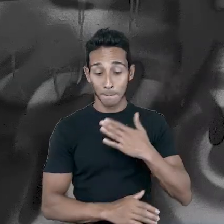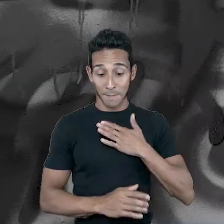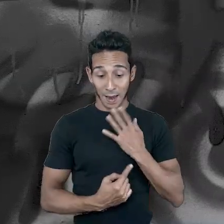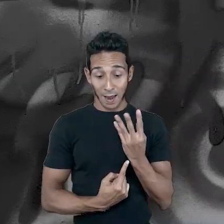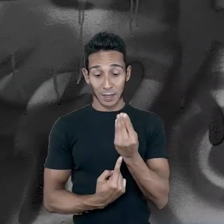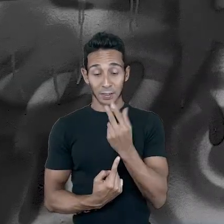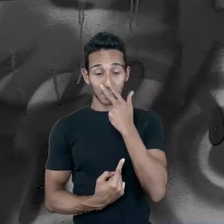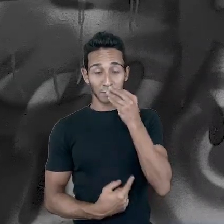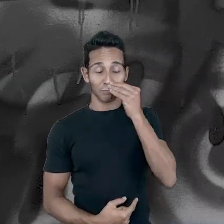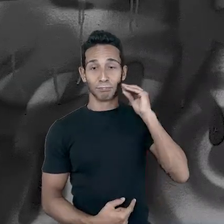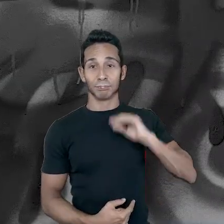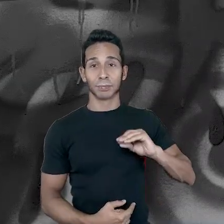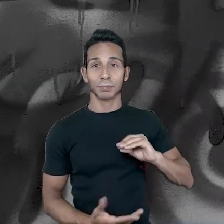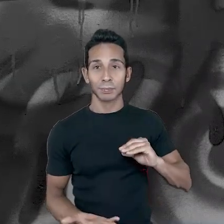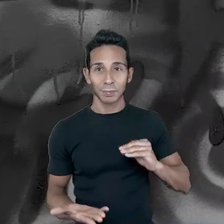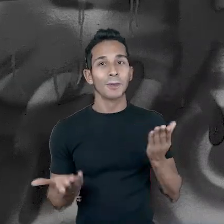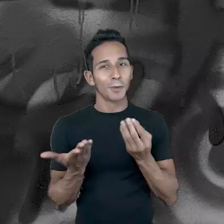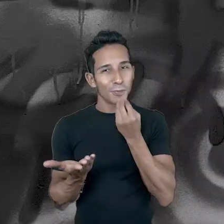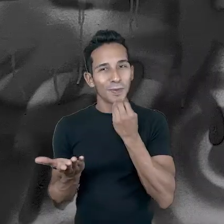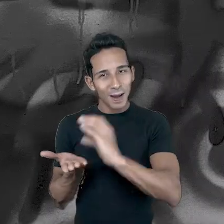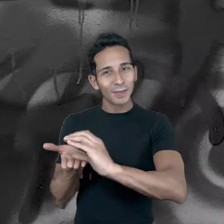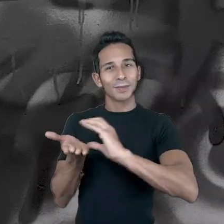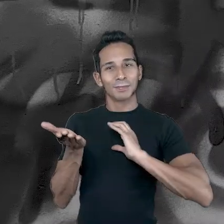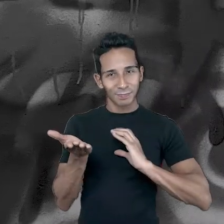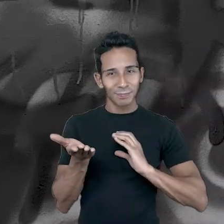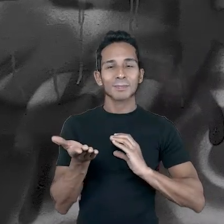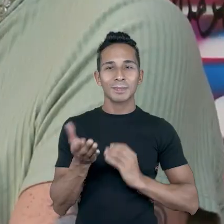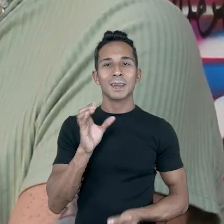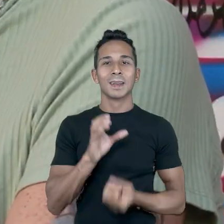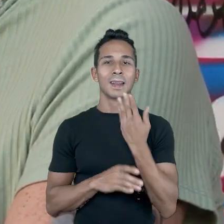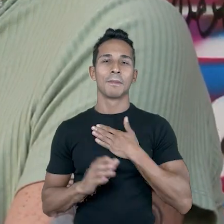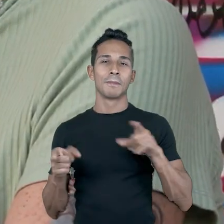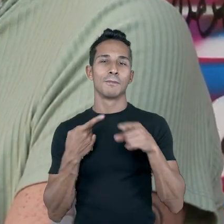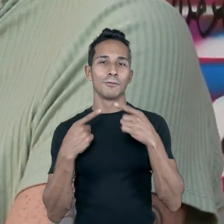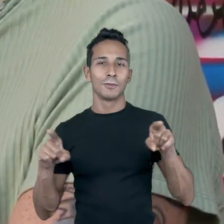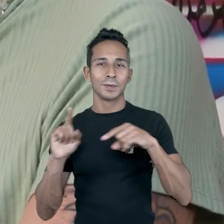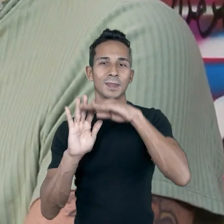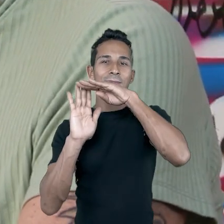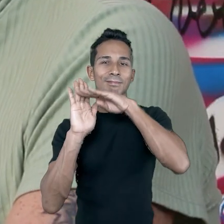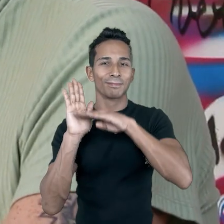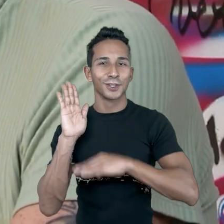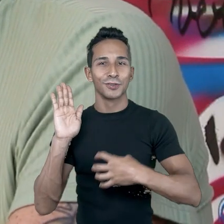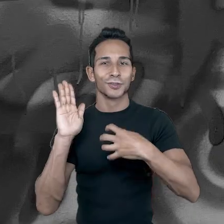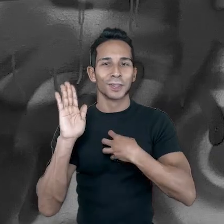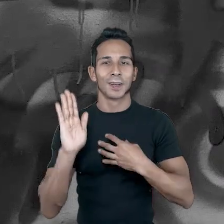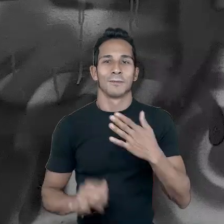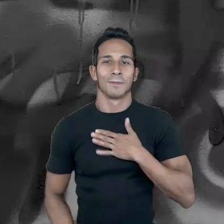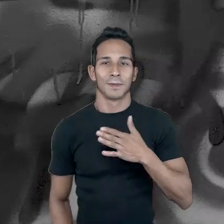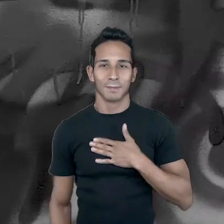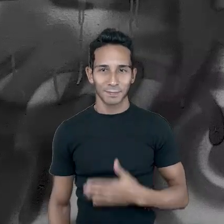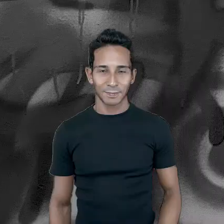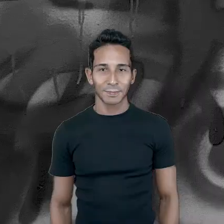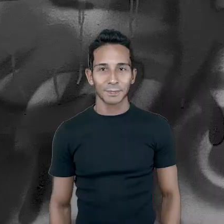muita gente, né, mas sempre acabei deixando um pouco minha arte própria, assim, e eu sempre tive essa vontade de fazer um disco